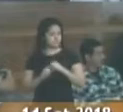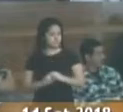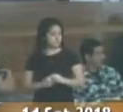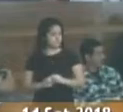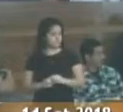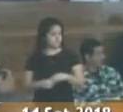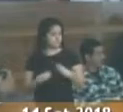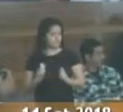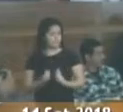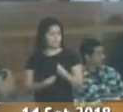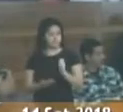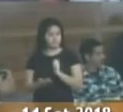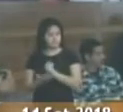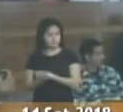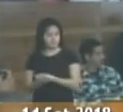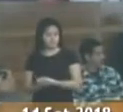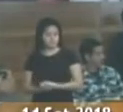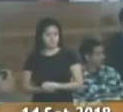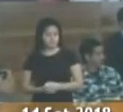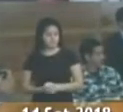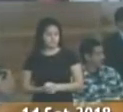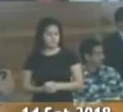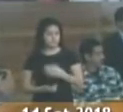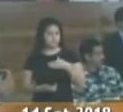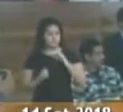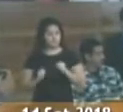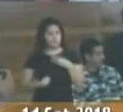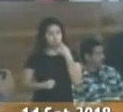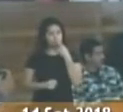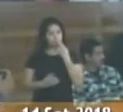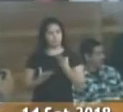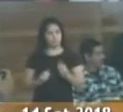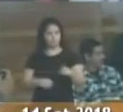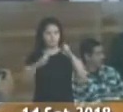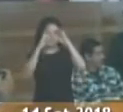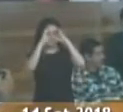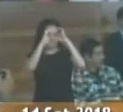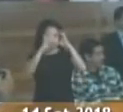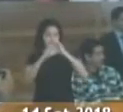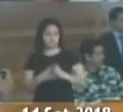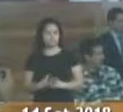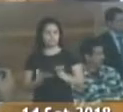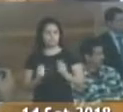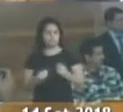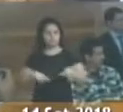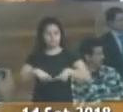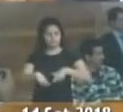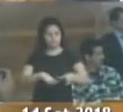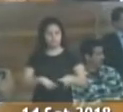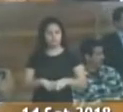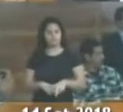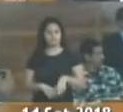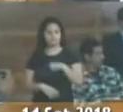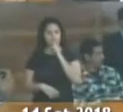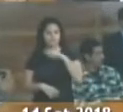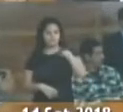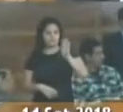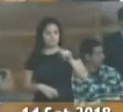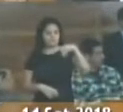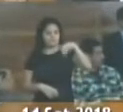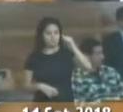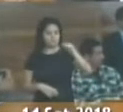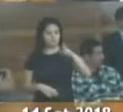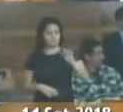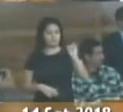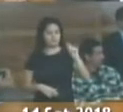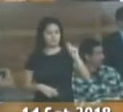Qual é a forma que a gente está pagando? Então, eu posso falar por mim, com muito respeito, com muito trabalho. A dona Marilda está aqui, a minha primeira homenagem